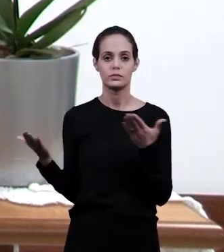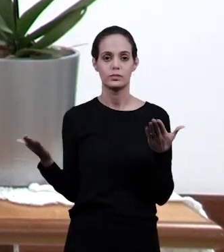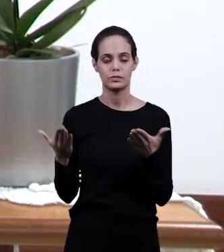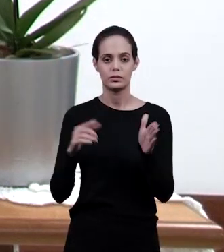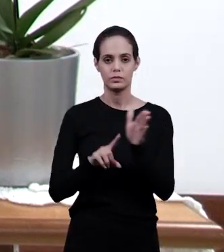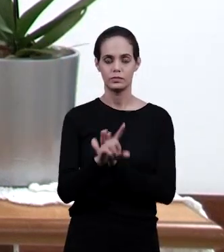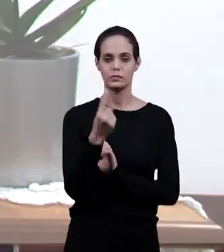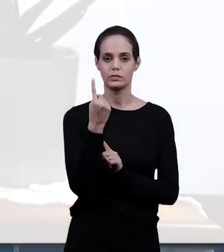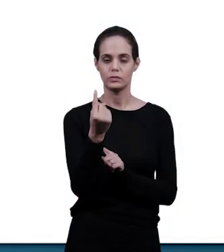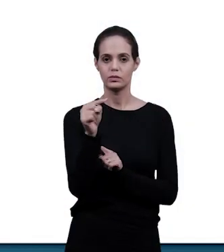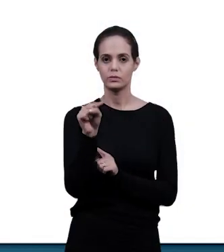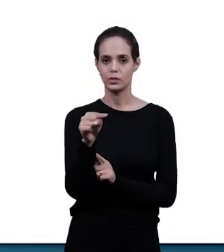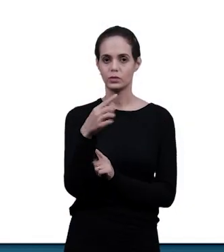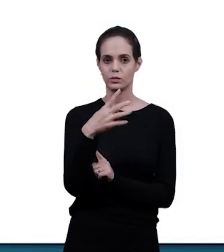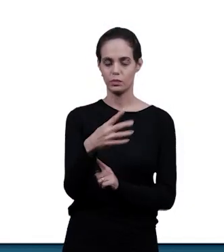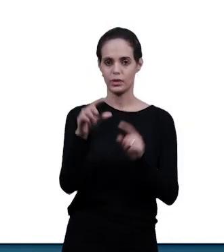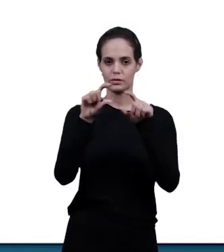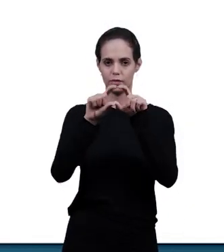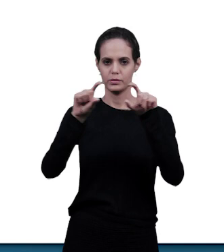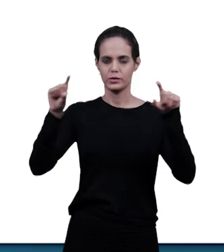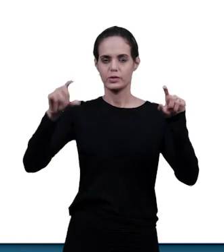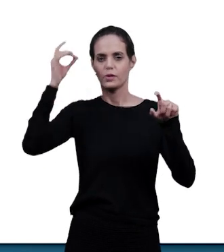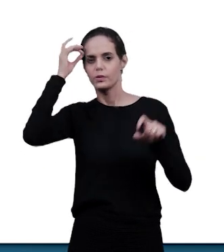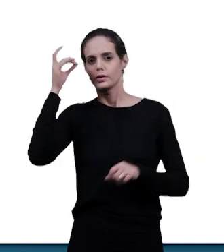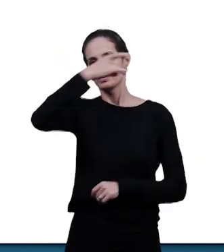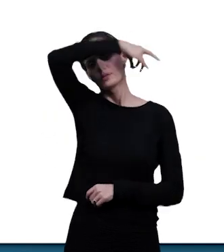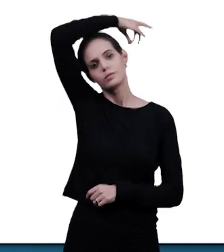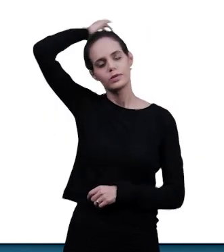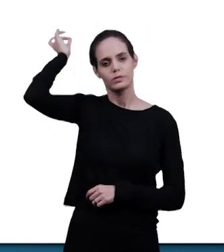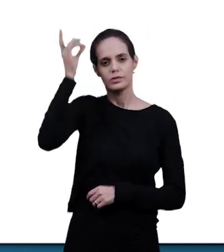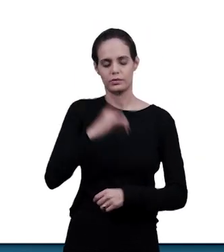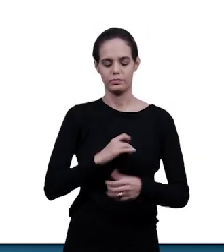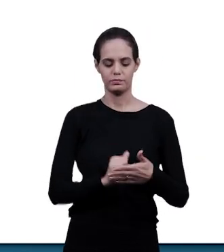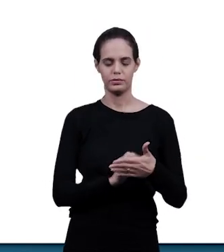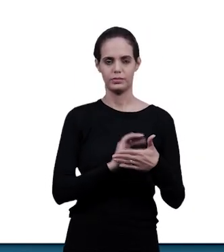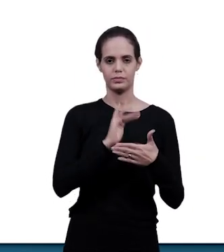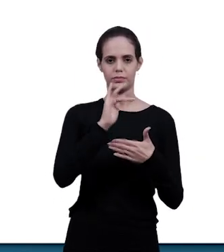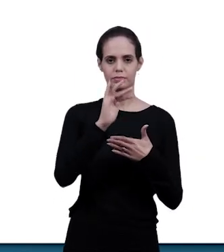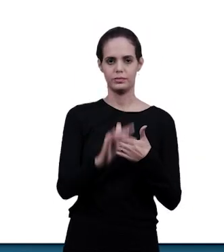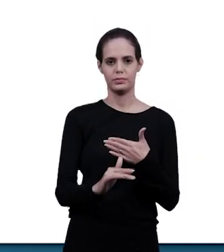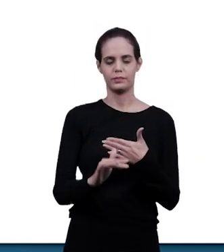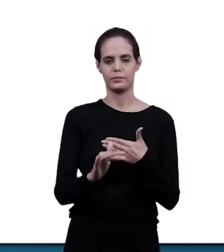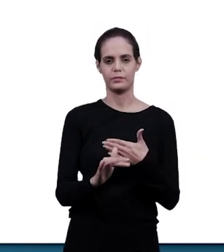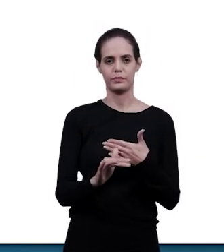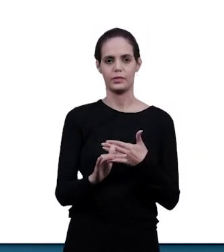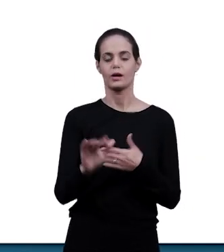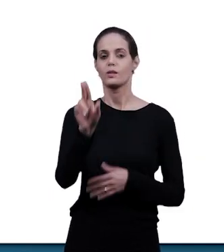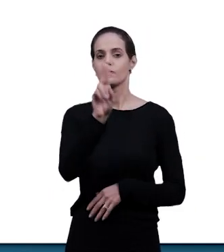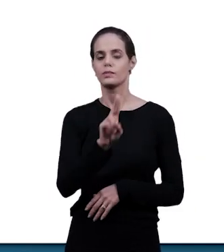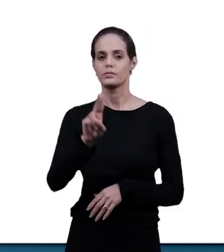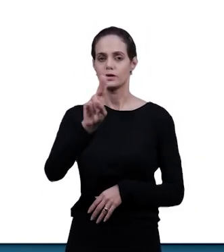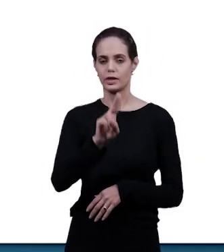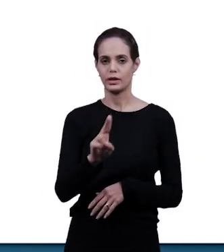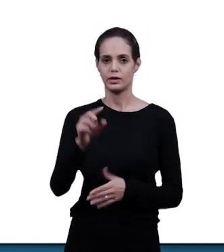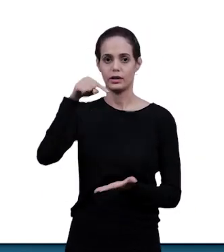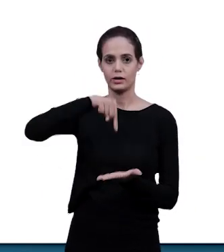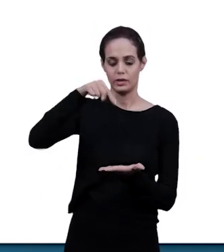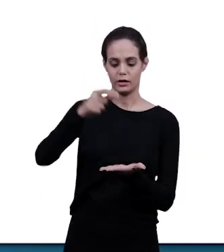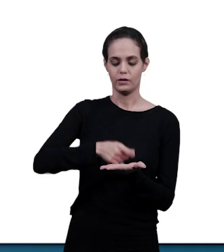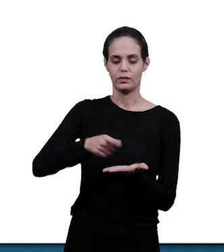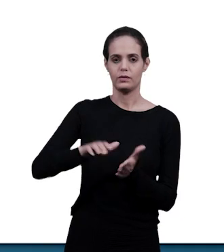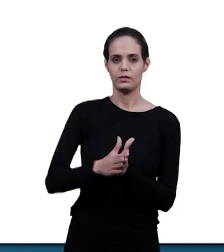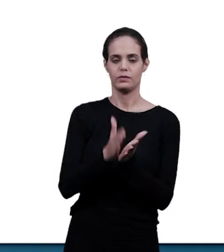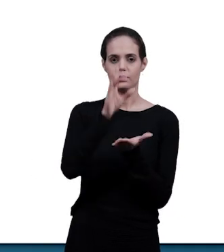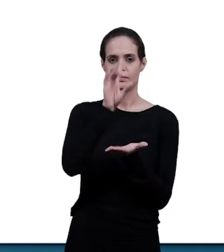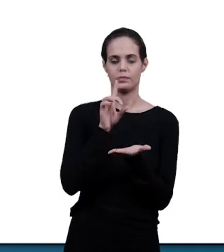pergunta 1.4. A expressão cheio do Espírito Santo foi usada e está registrada na Bíblia,